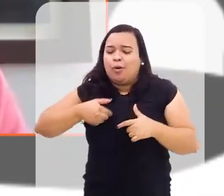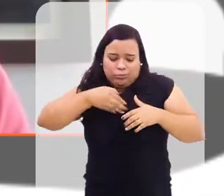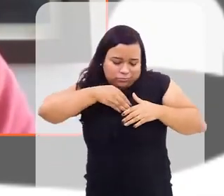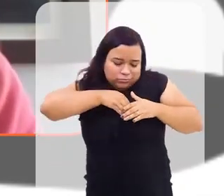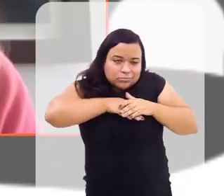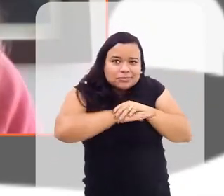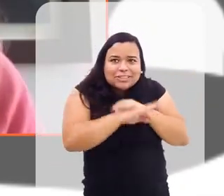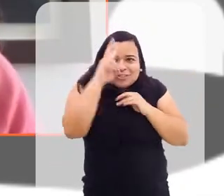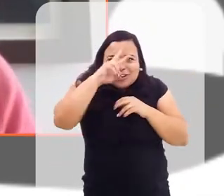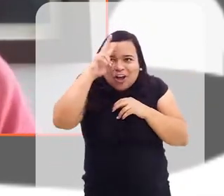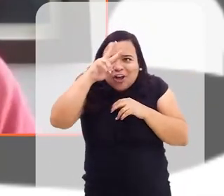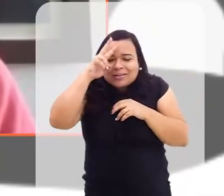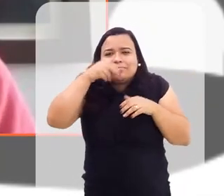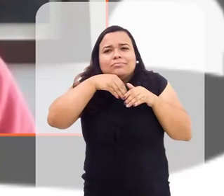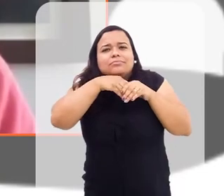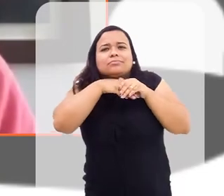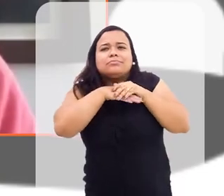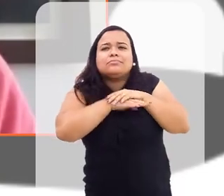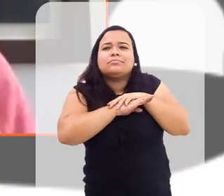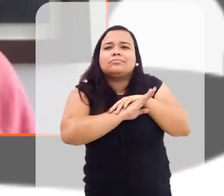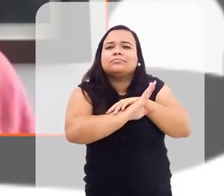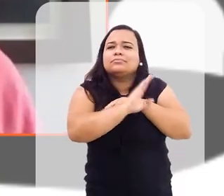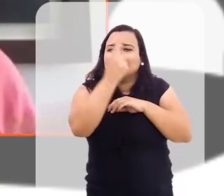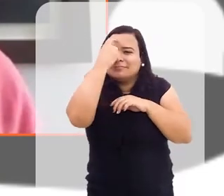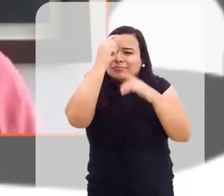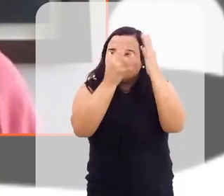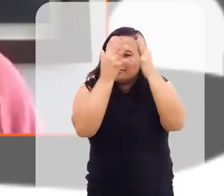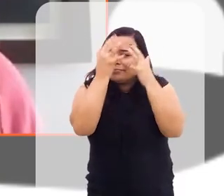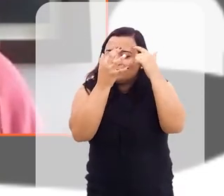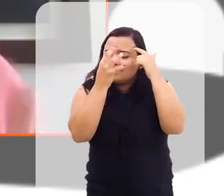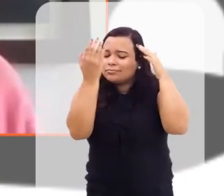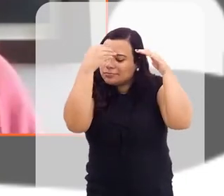meu consciente, né? E